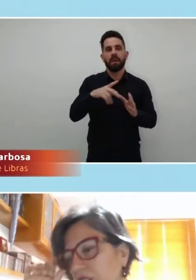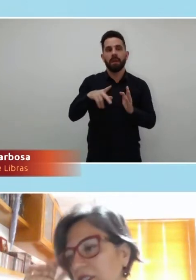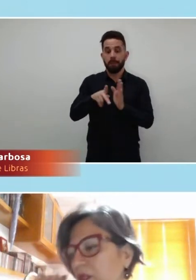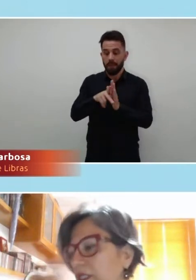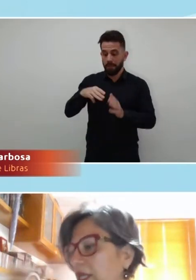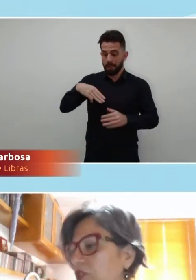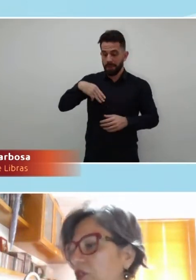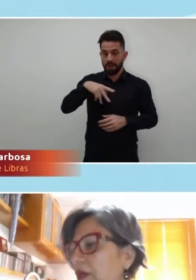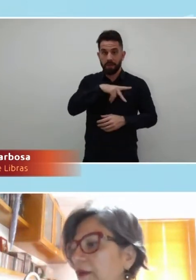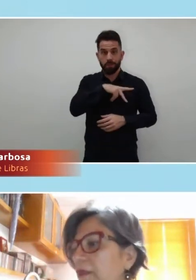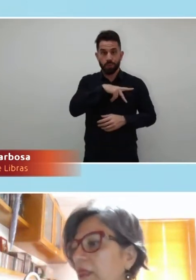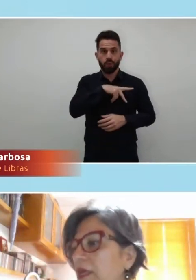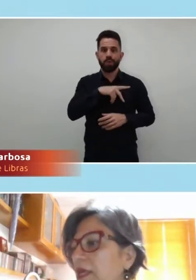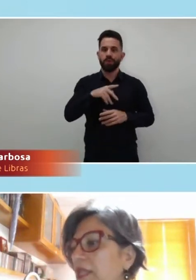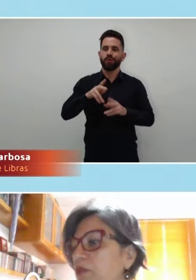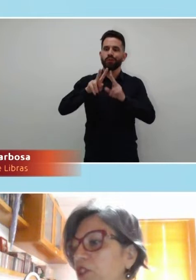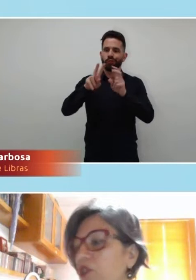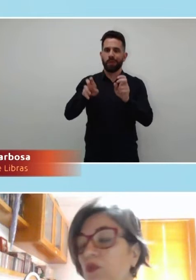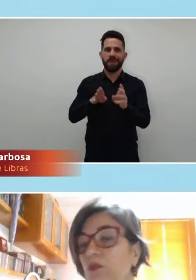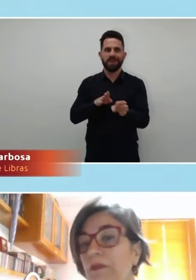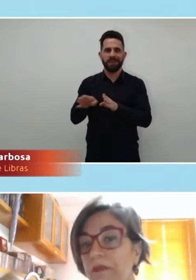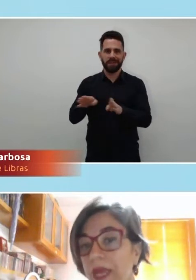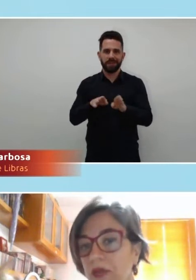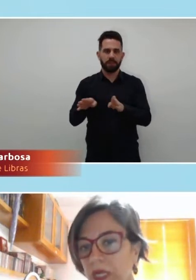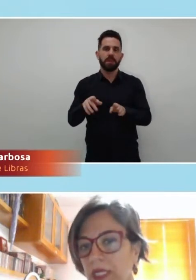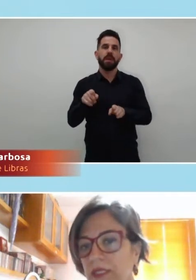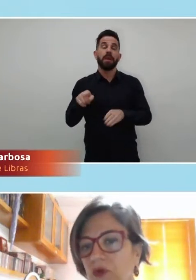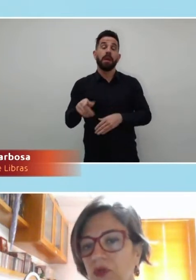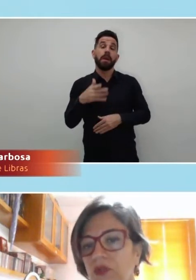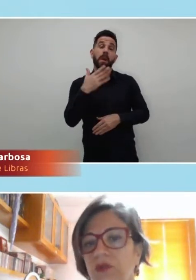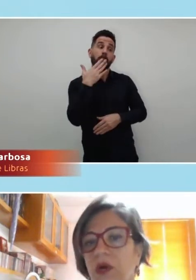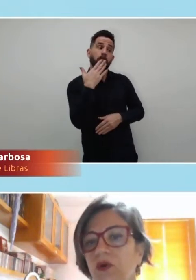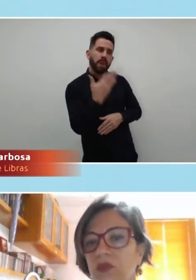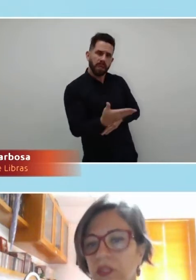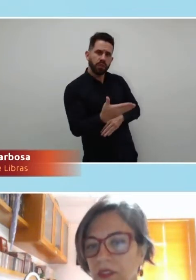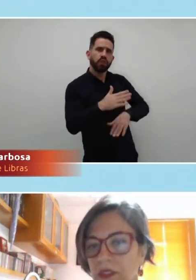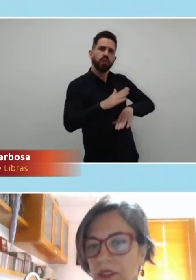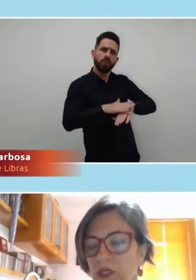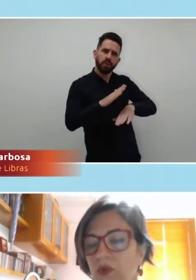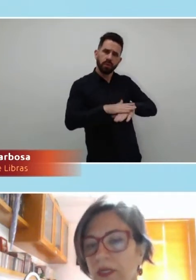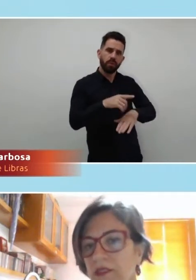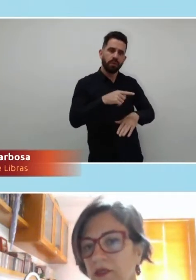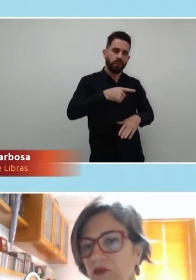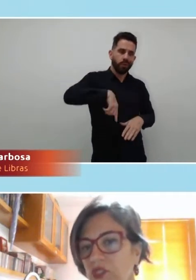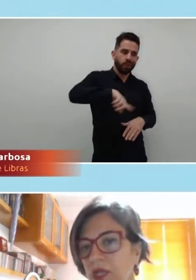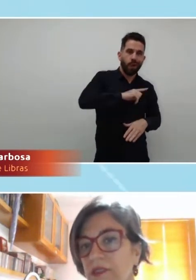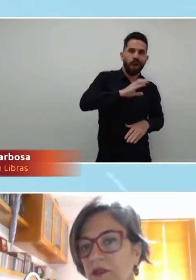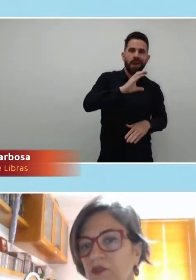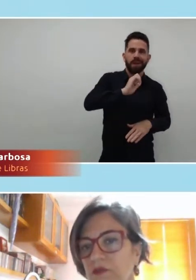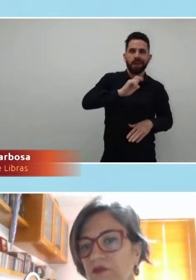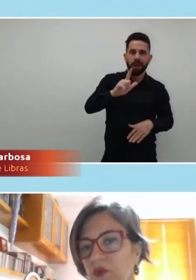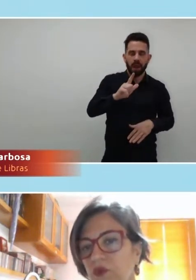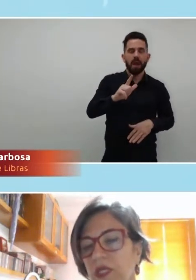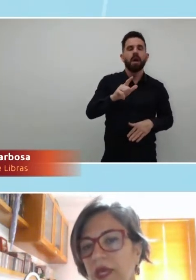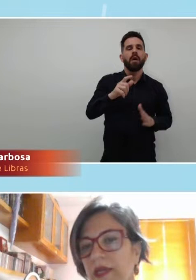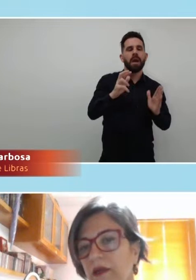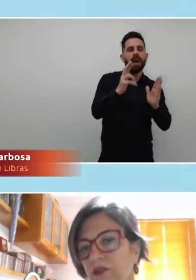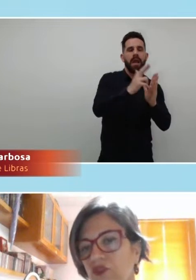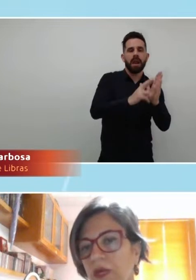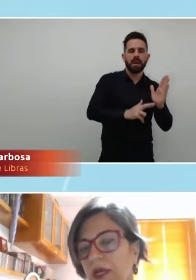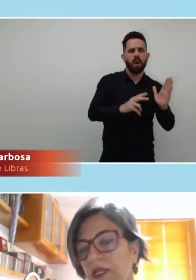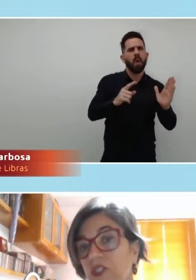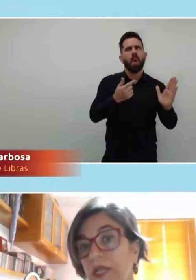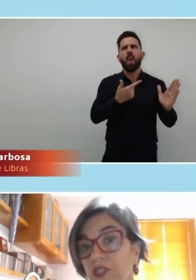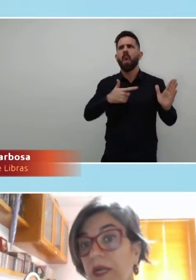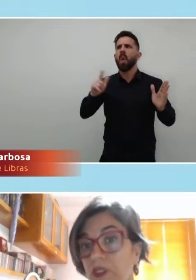de acessibilidade, e eles pediram um primeiro relatório numa outra situação de ação civil, que era de